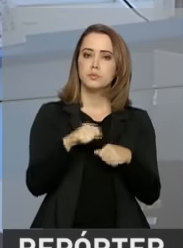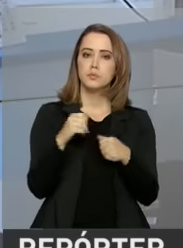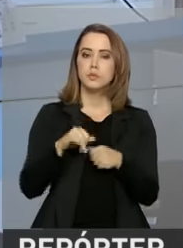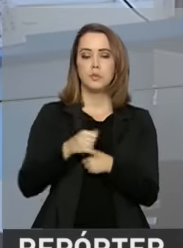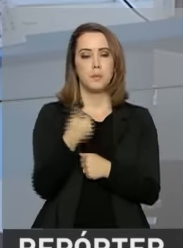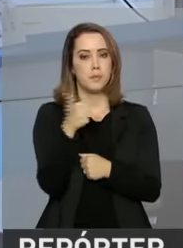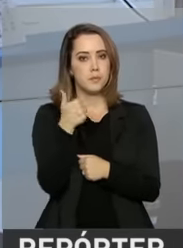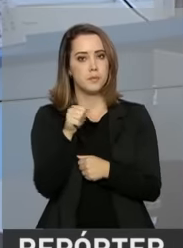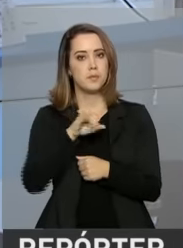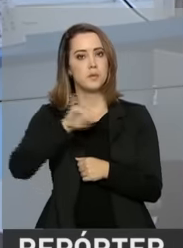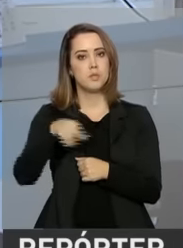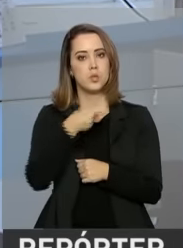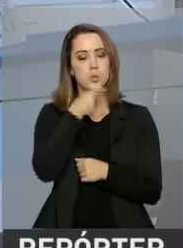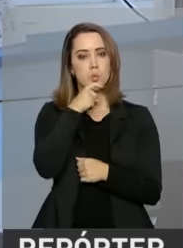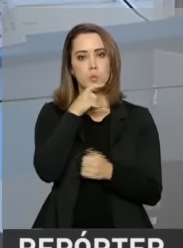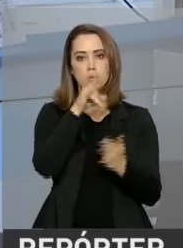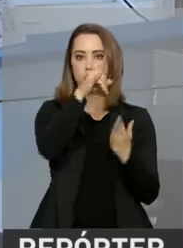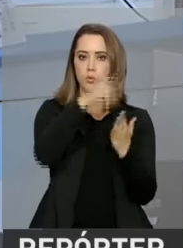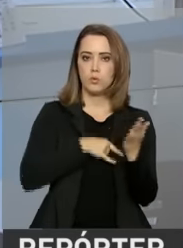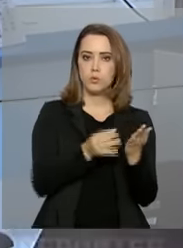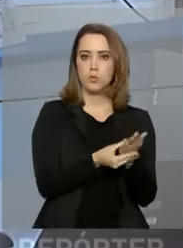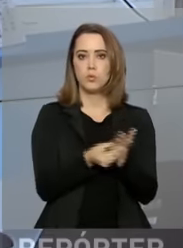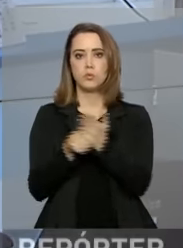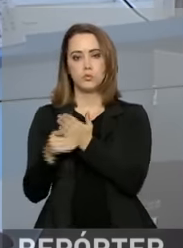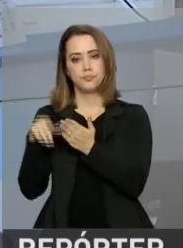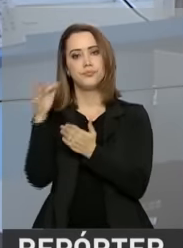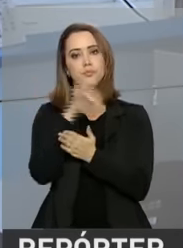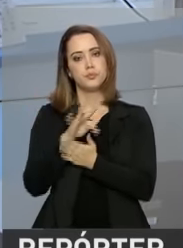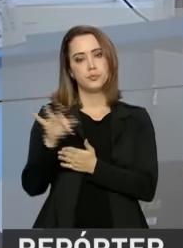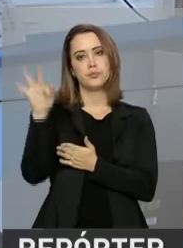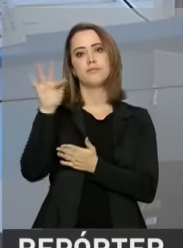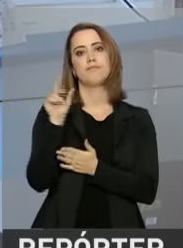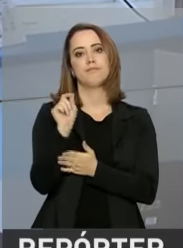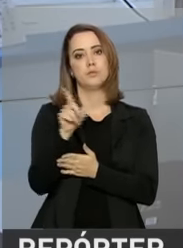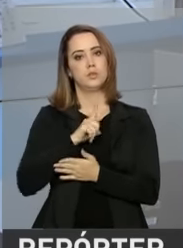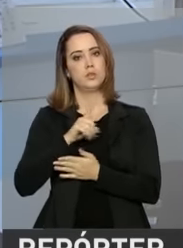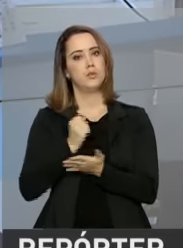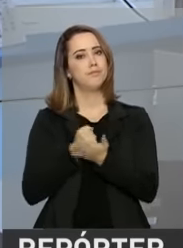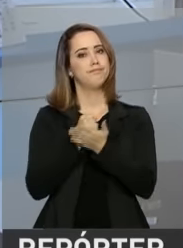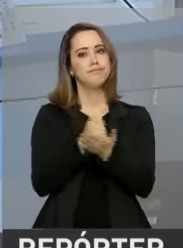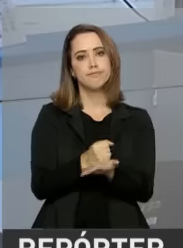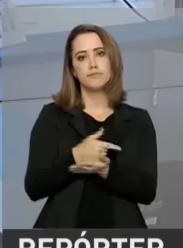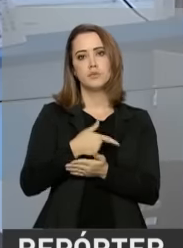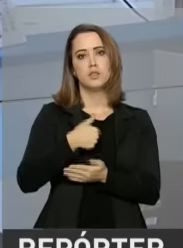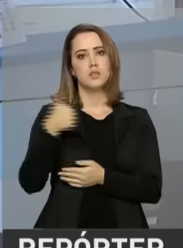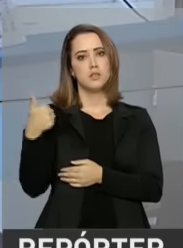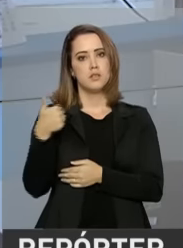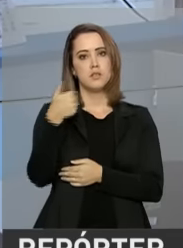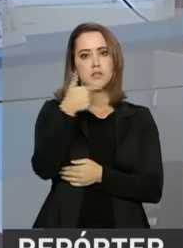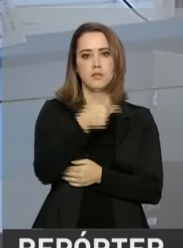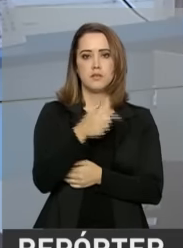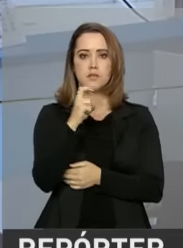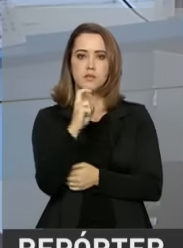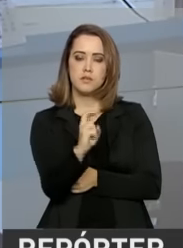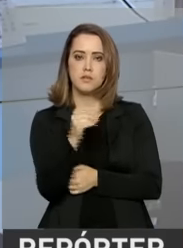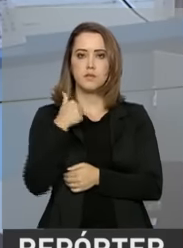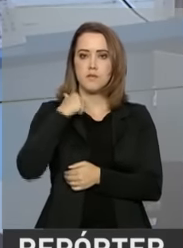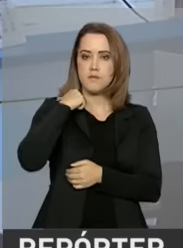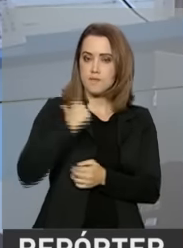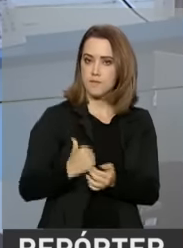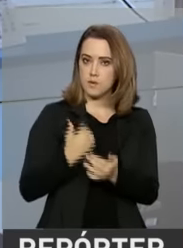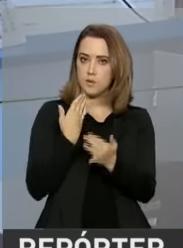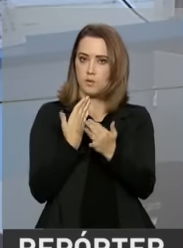documentos nas de ensino para esse segundo semestre são ofertadas mais de 125.000 bolsas